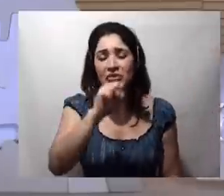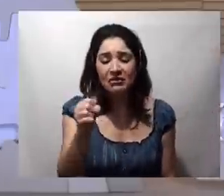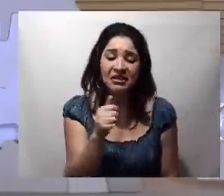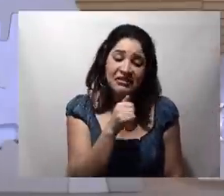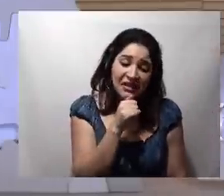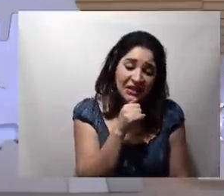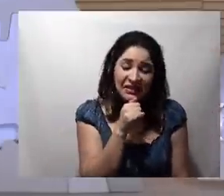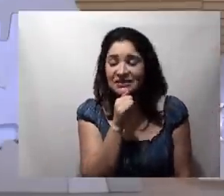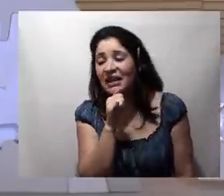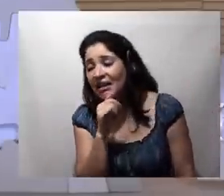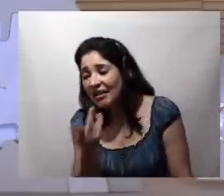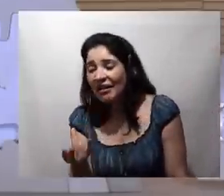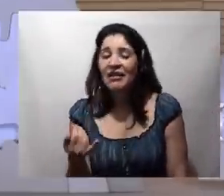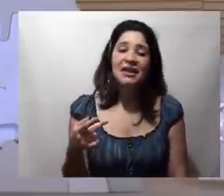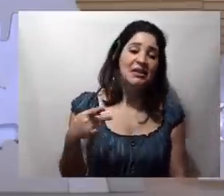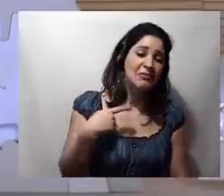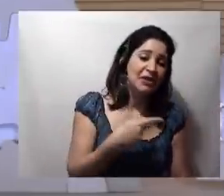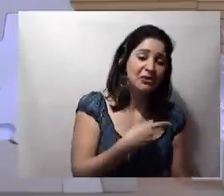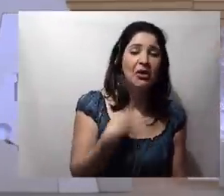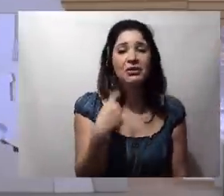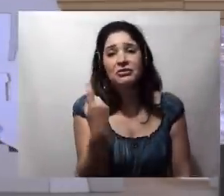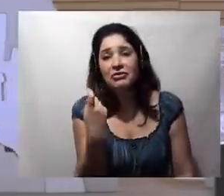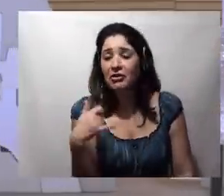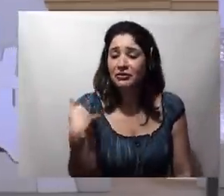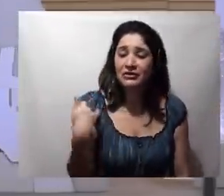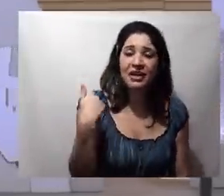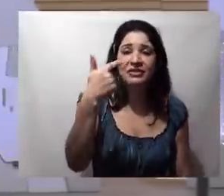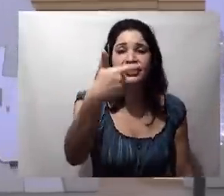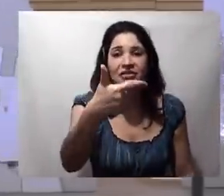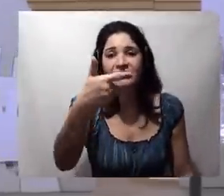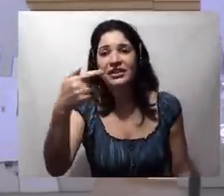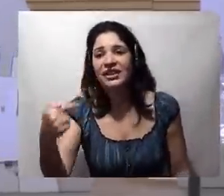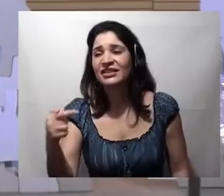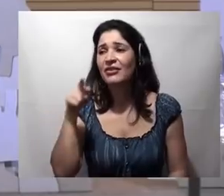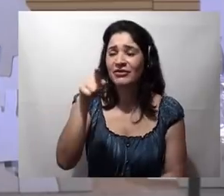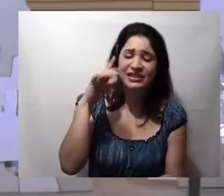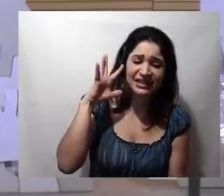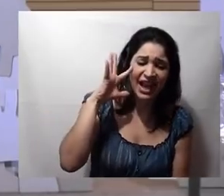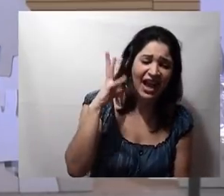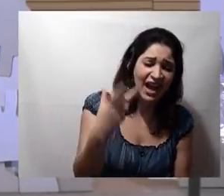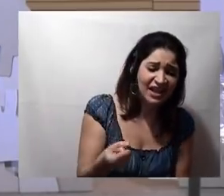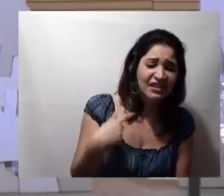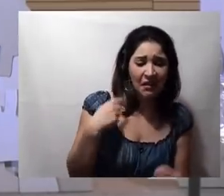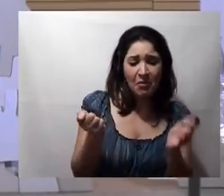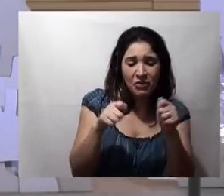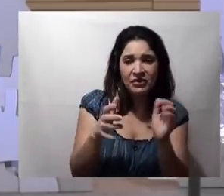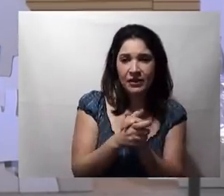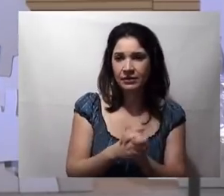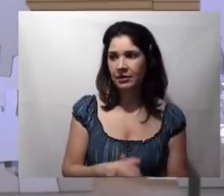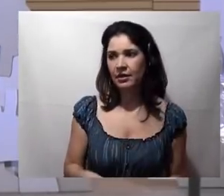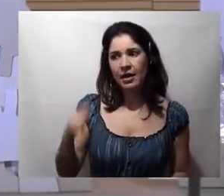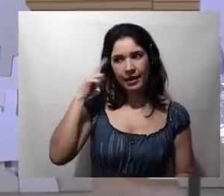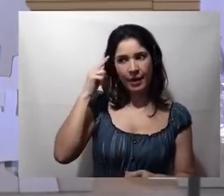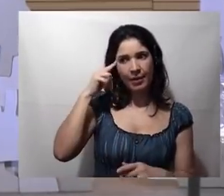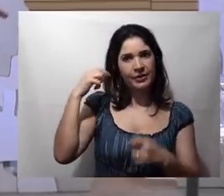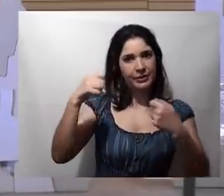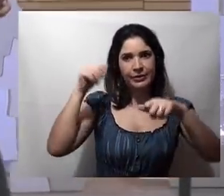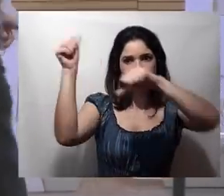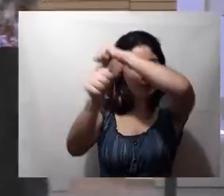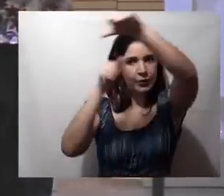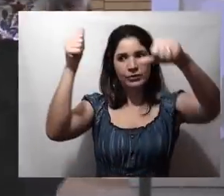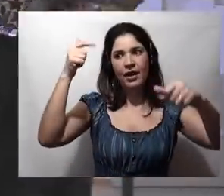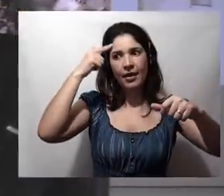ambos o pastor me perguntaram eu tenho 27 anos o seu acha que em dada com essa cabeça não dá